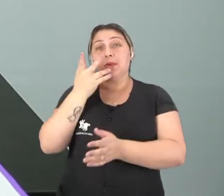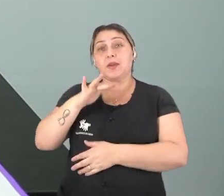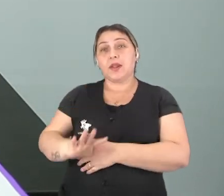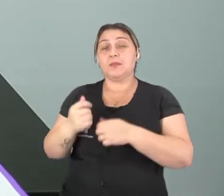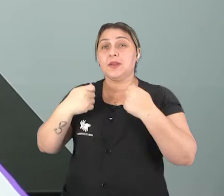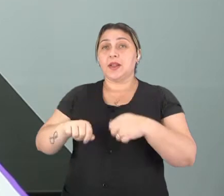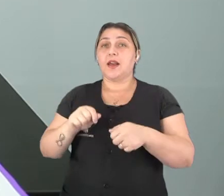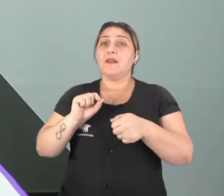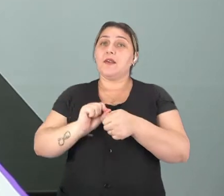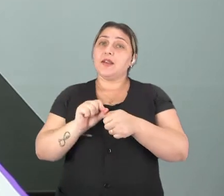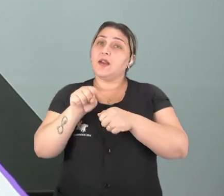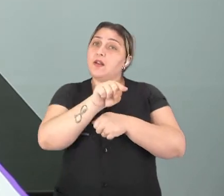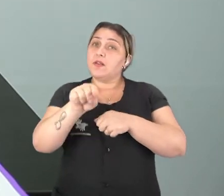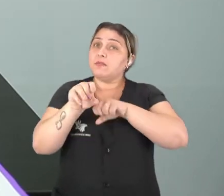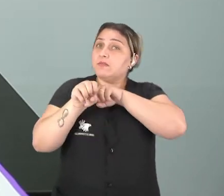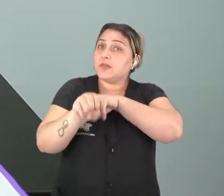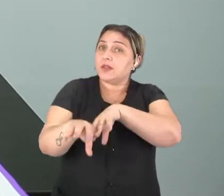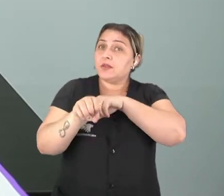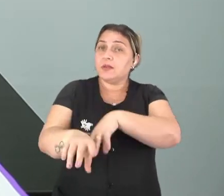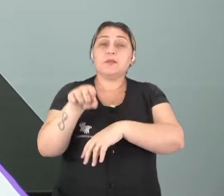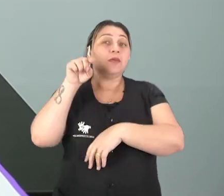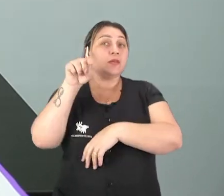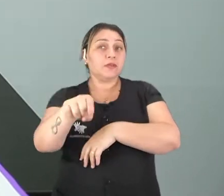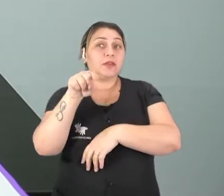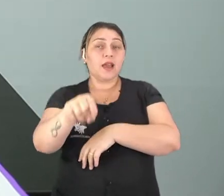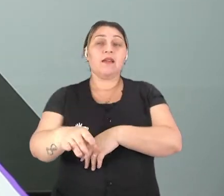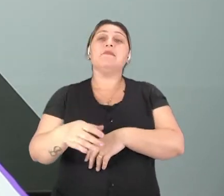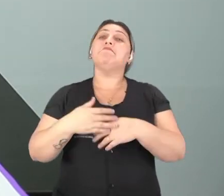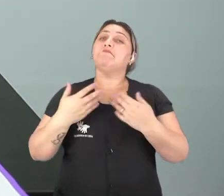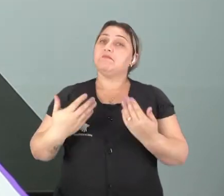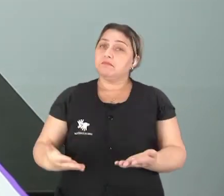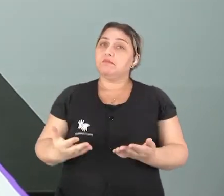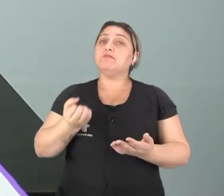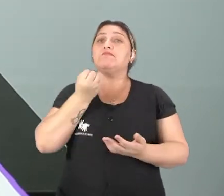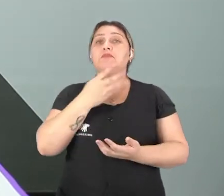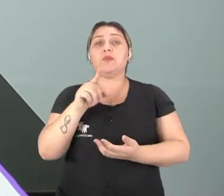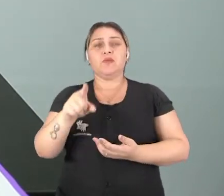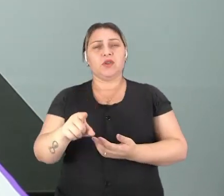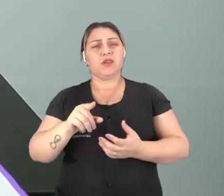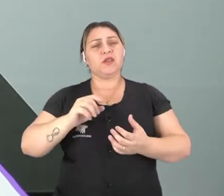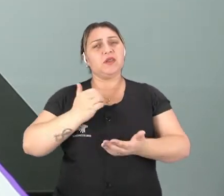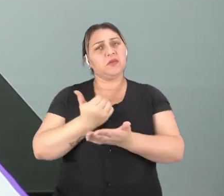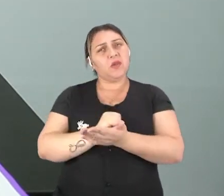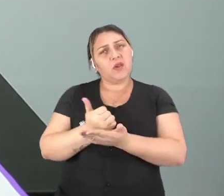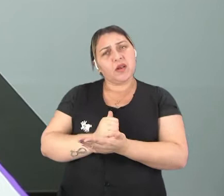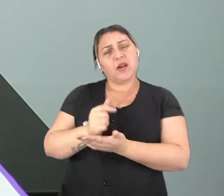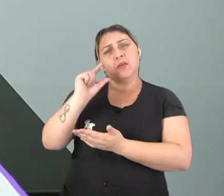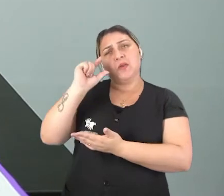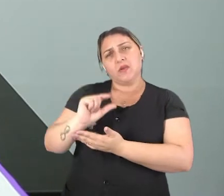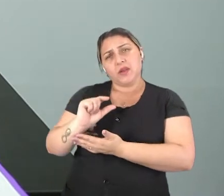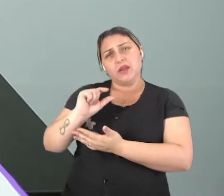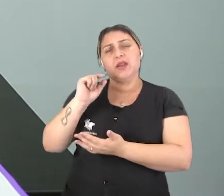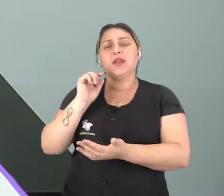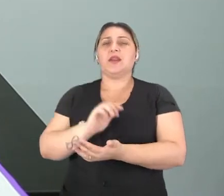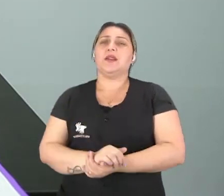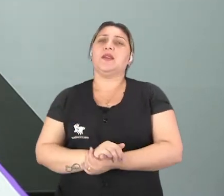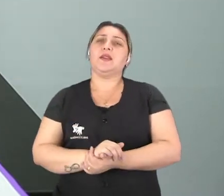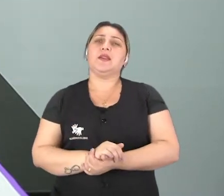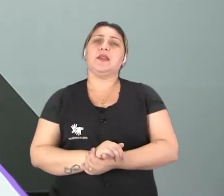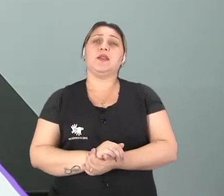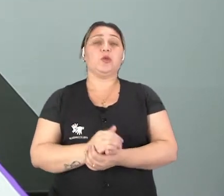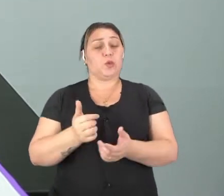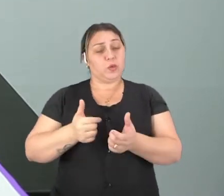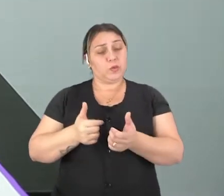uma lição para vocês, né? É interessante também. É interessante você jogar um pouquinho, você jogar um videogame, você jogar ali